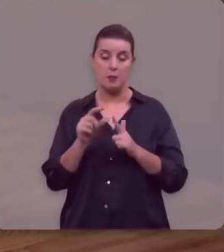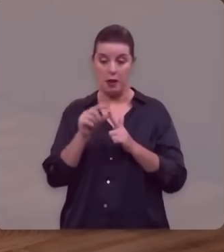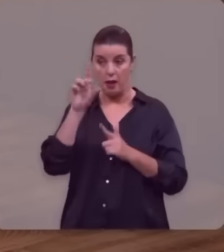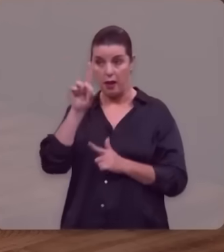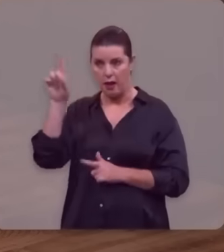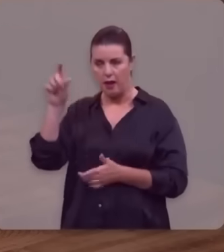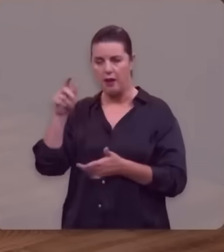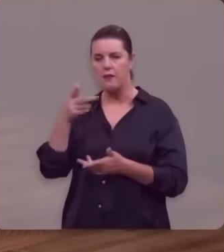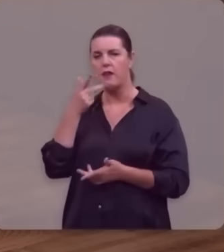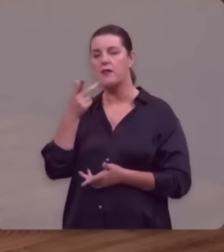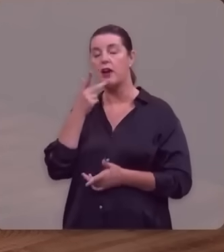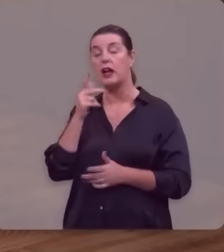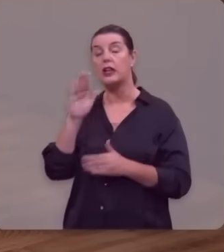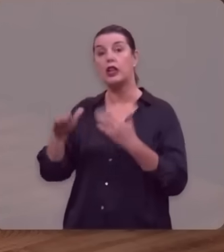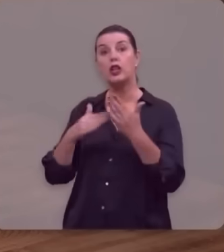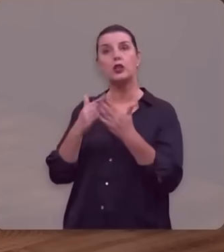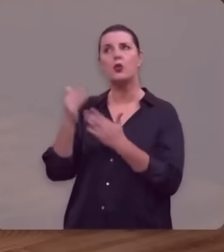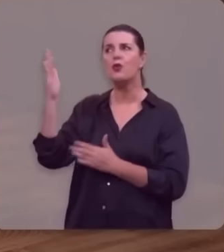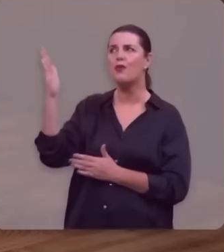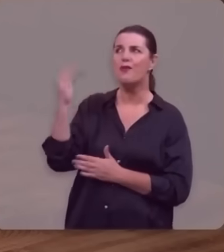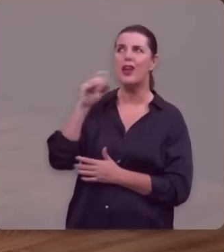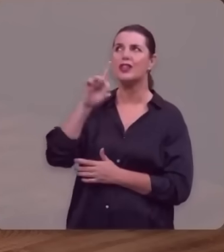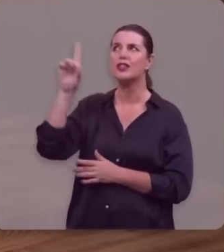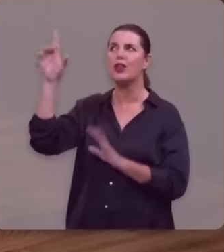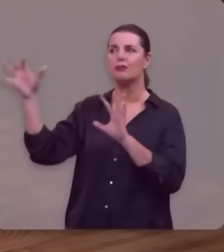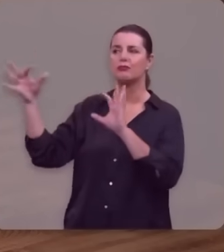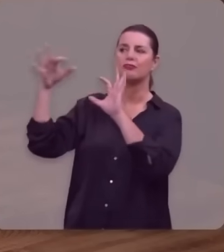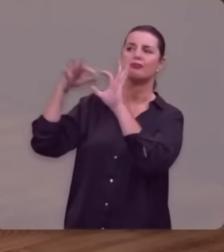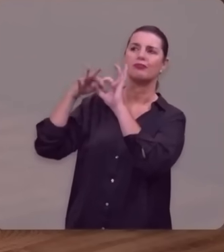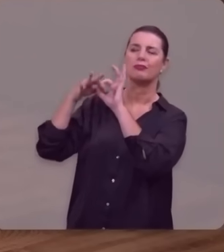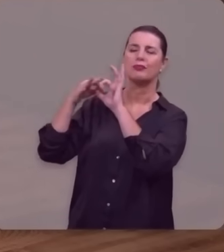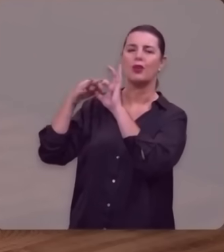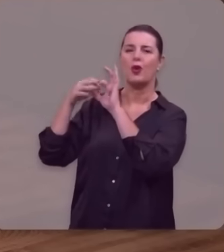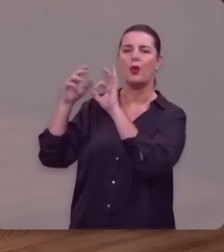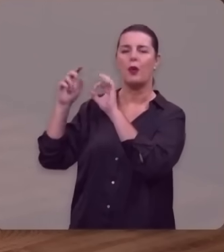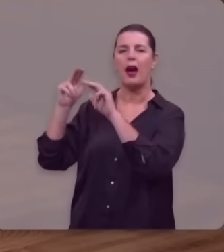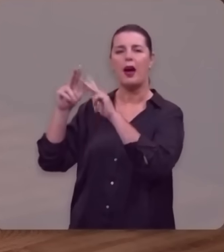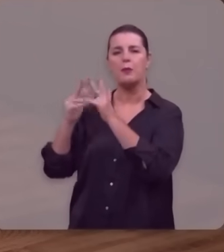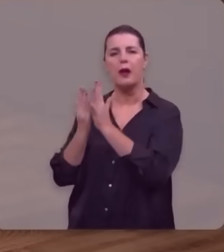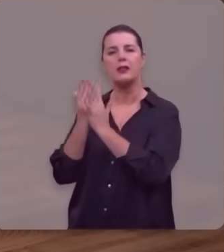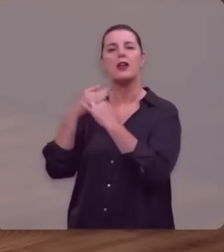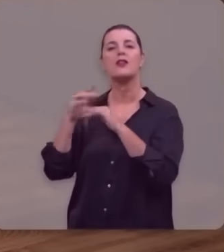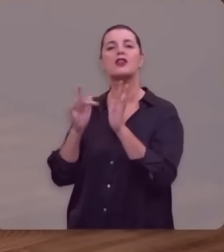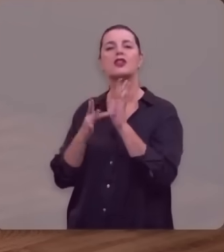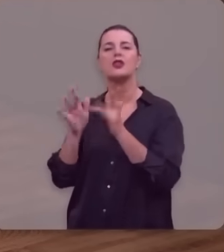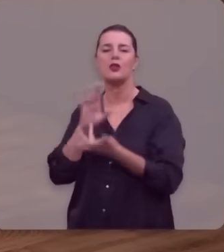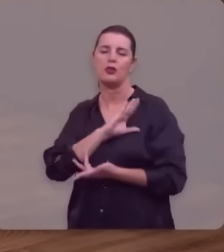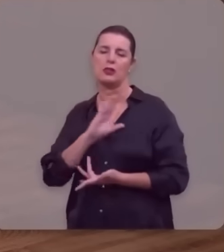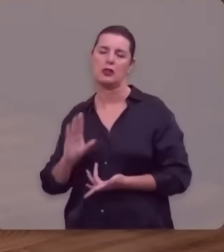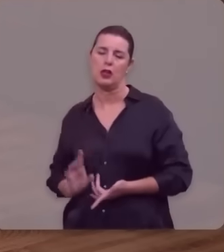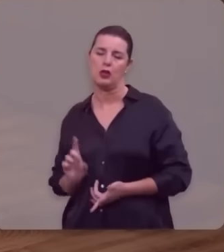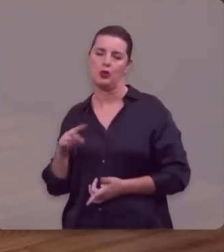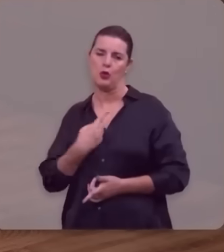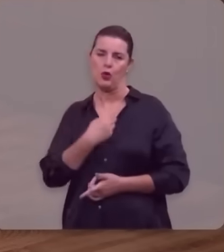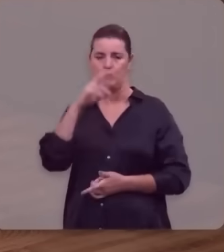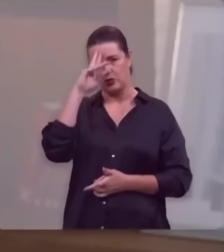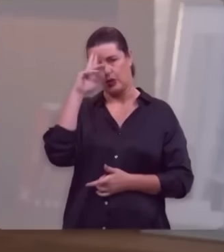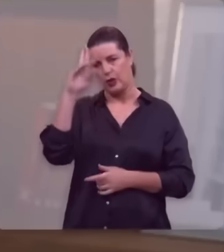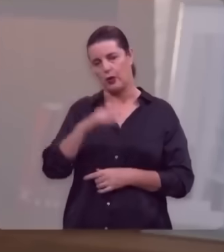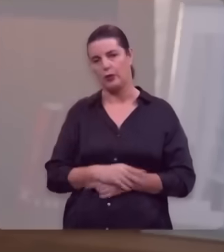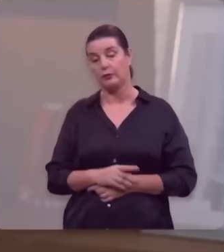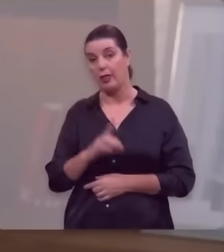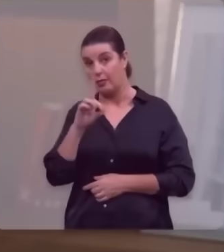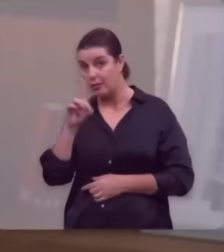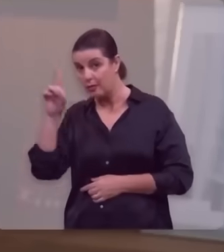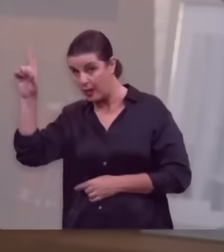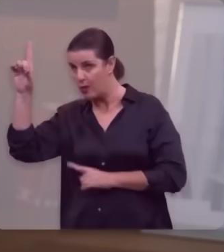que tudo provém de Deus que nos reconciliou consigo mesmo por intermédio de Jesus Cristo nosso Senhor é